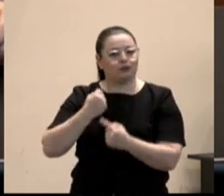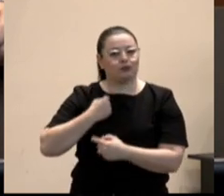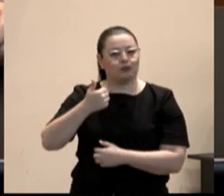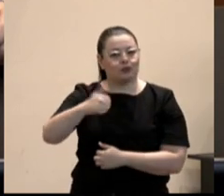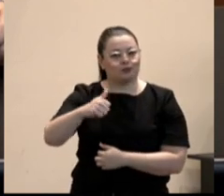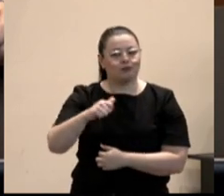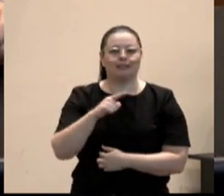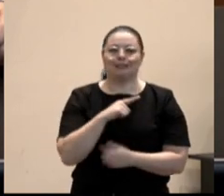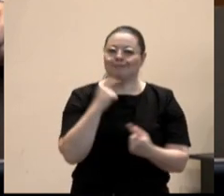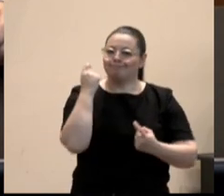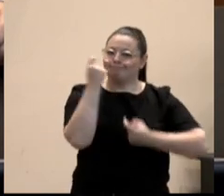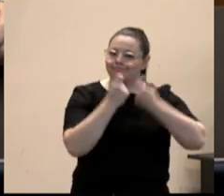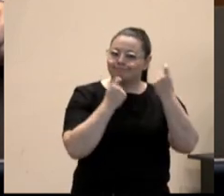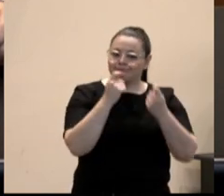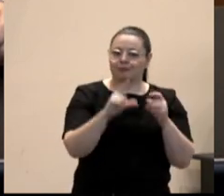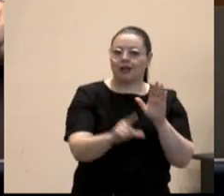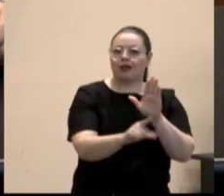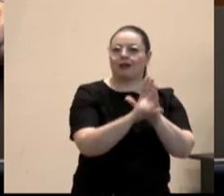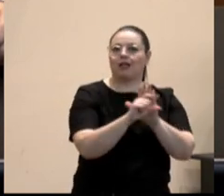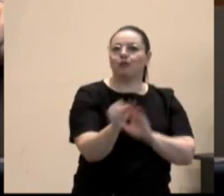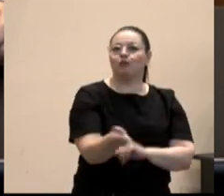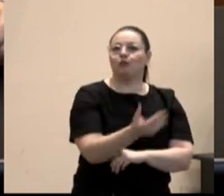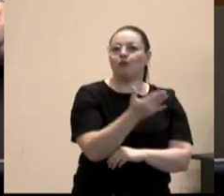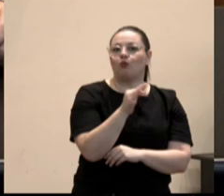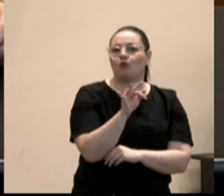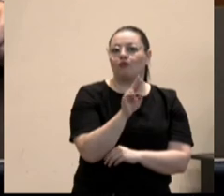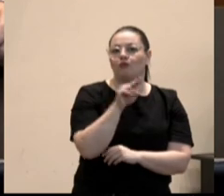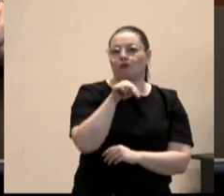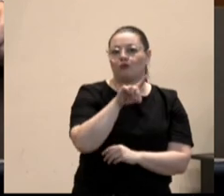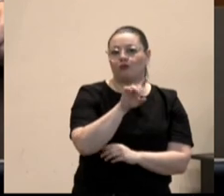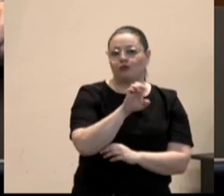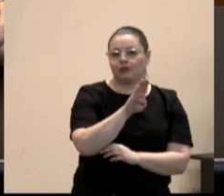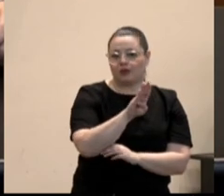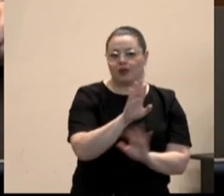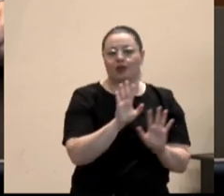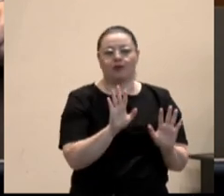novo Fundeb, não poderia deixar de mencionar, estou concluindo, viu?